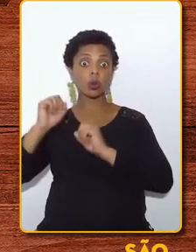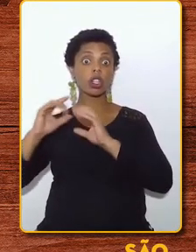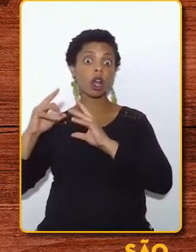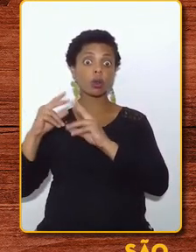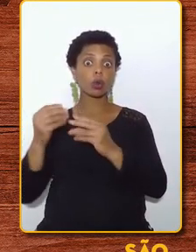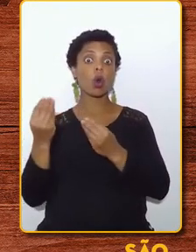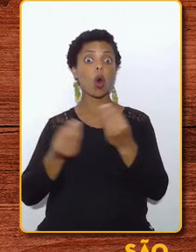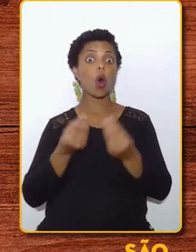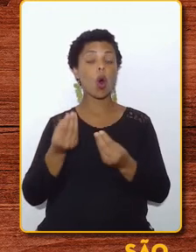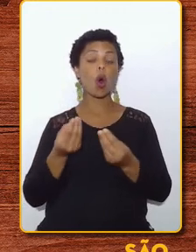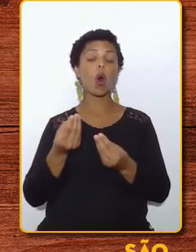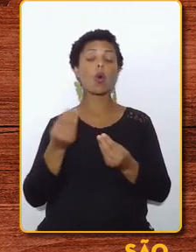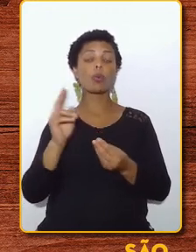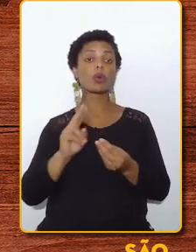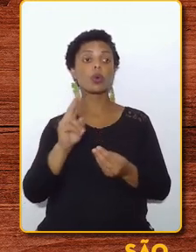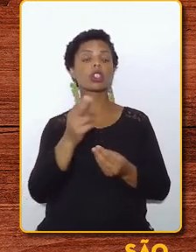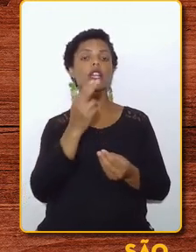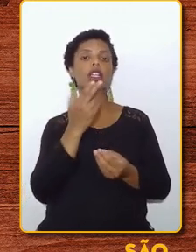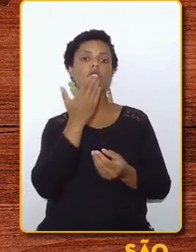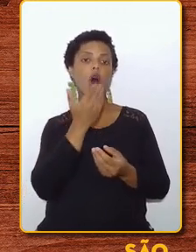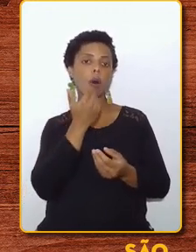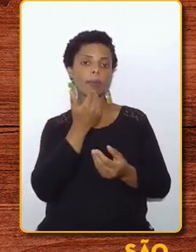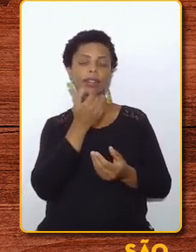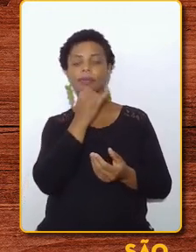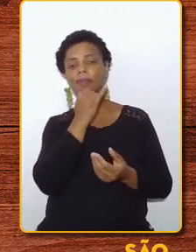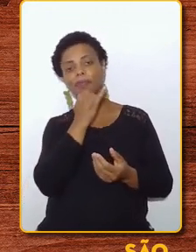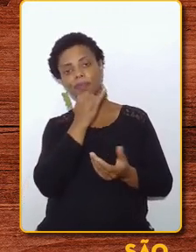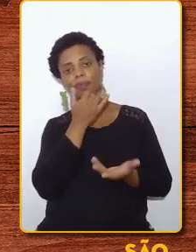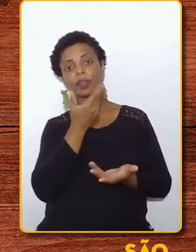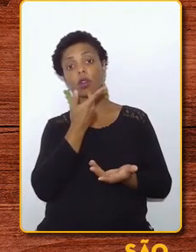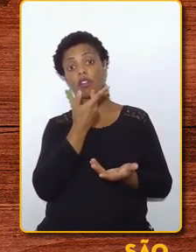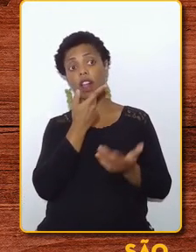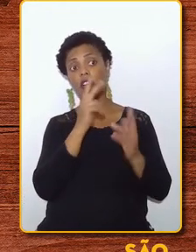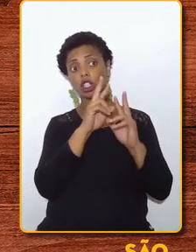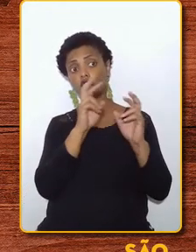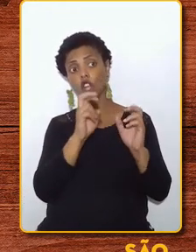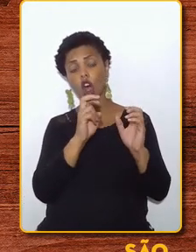preparam. Estou falando de um modelo